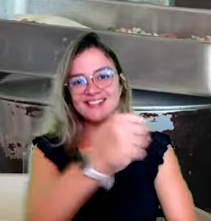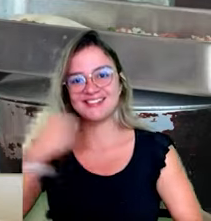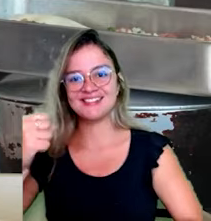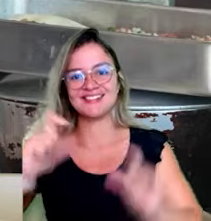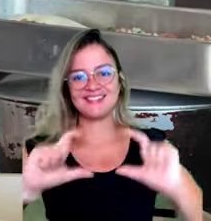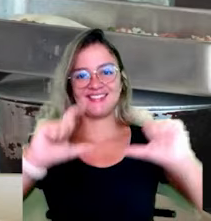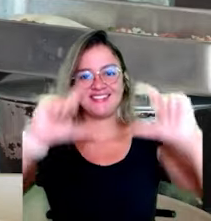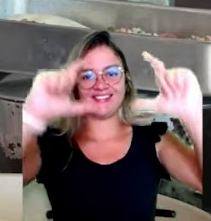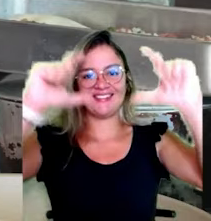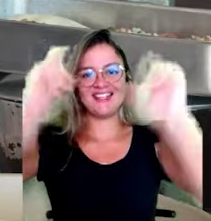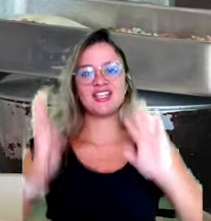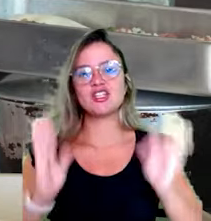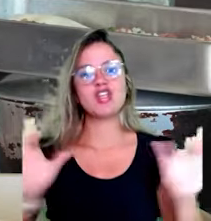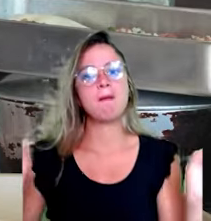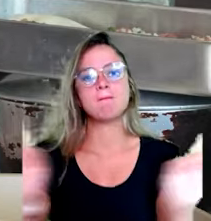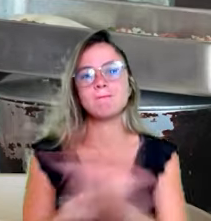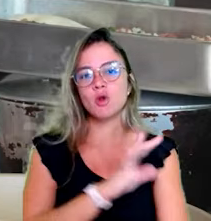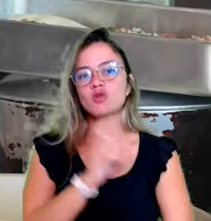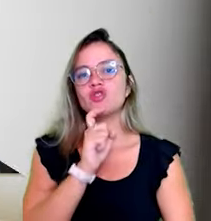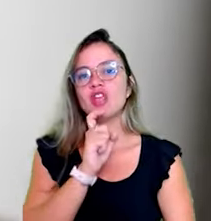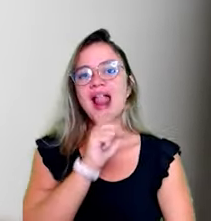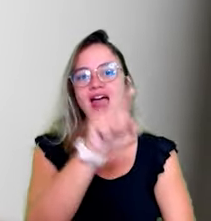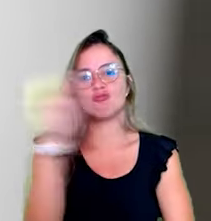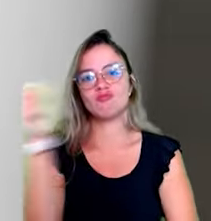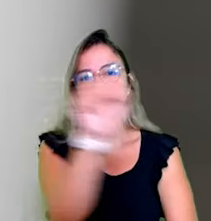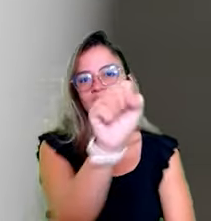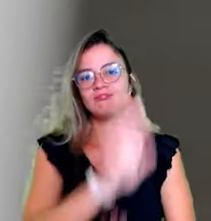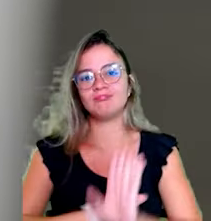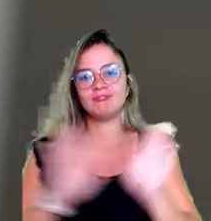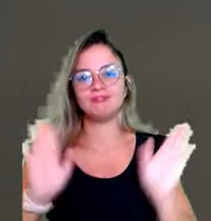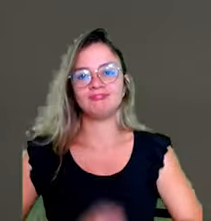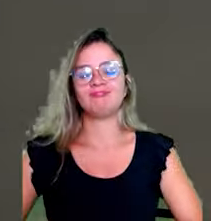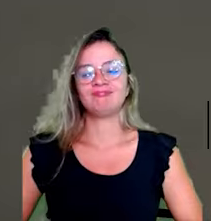para o freezer, já para a praticidade e organização dele.